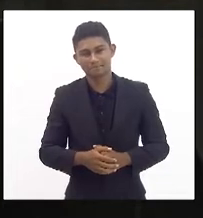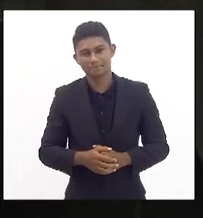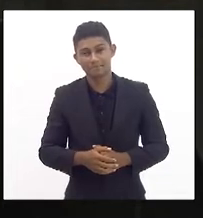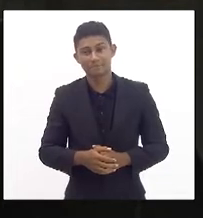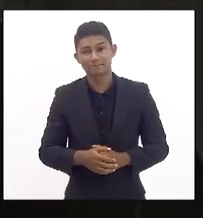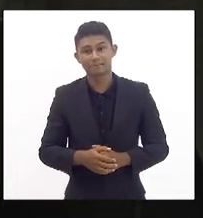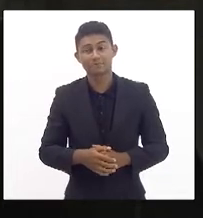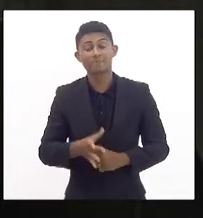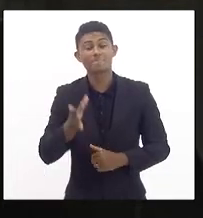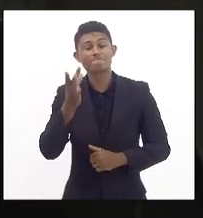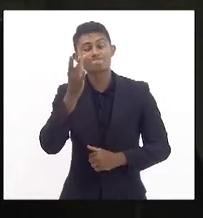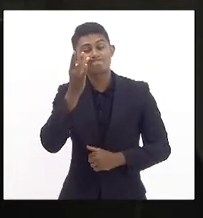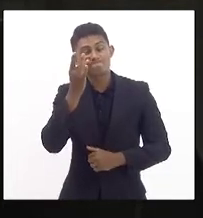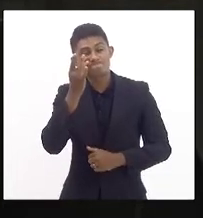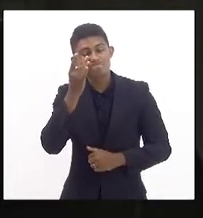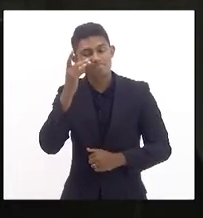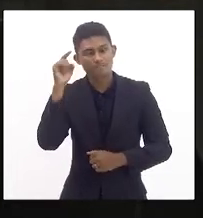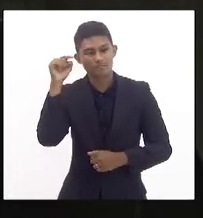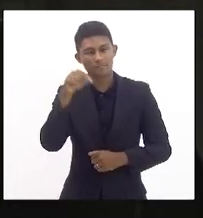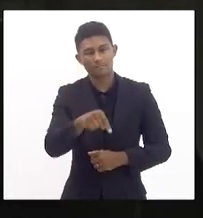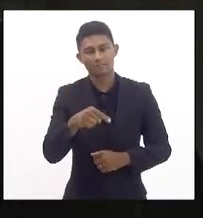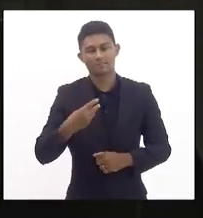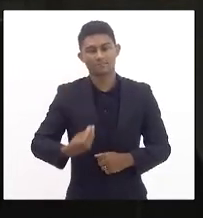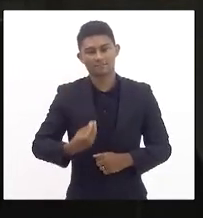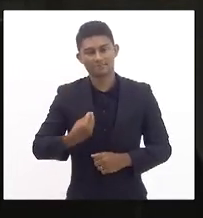forma presencial,